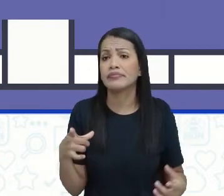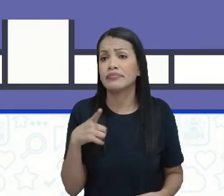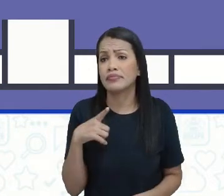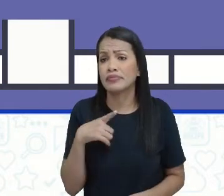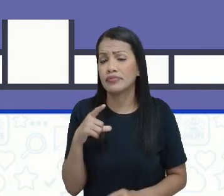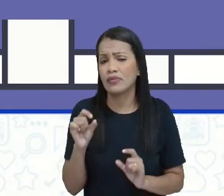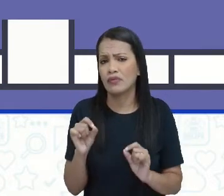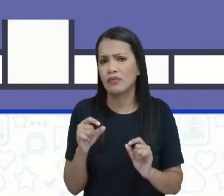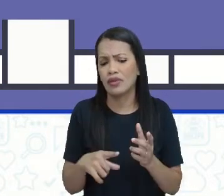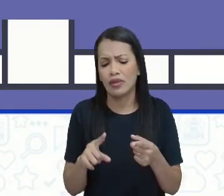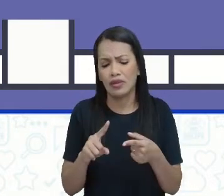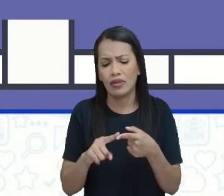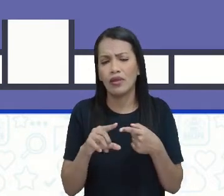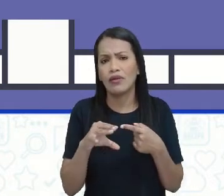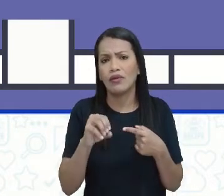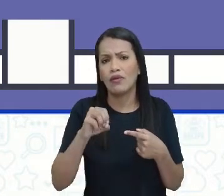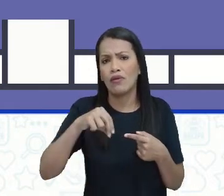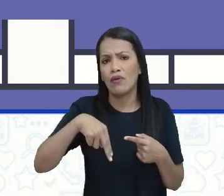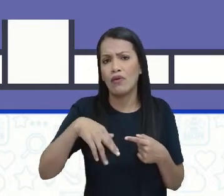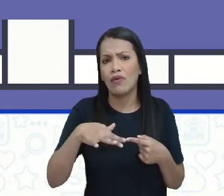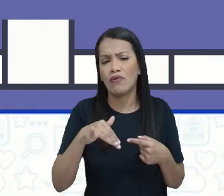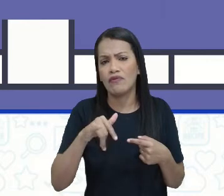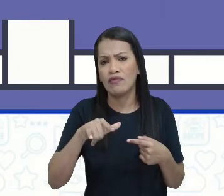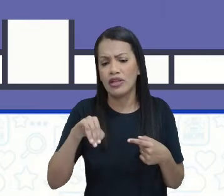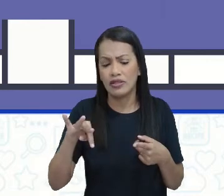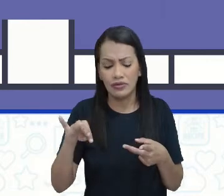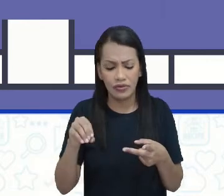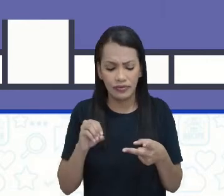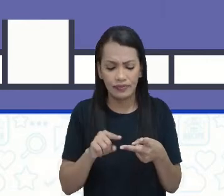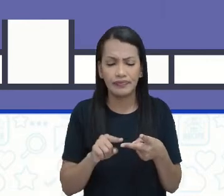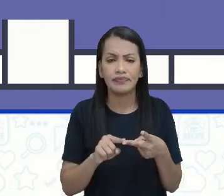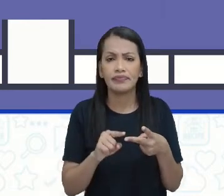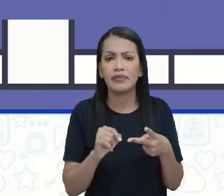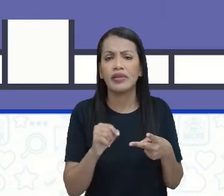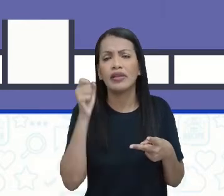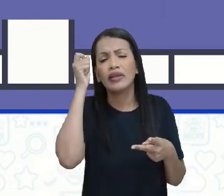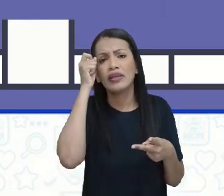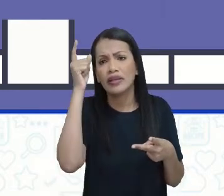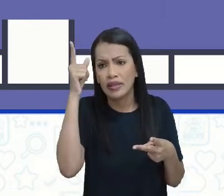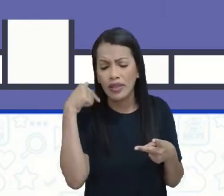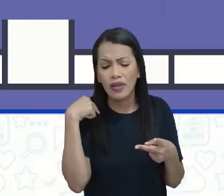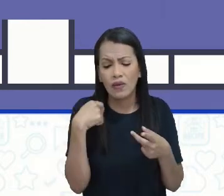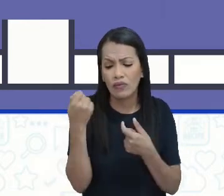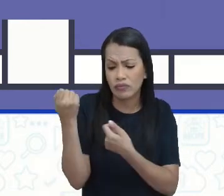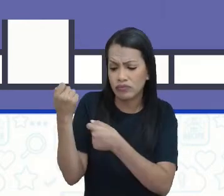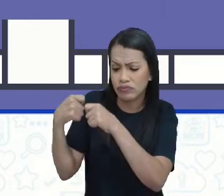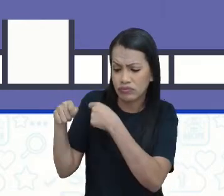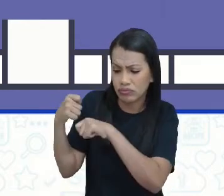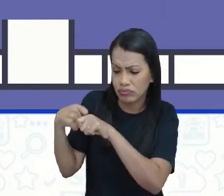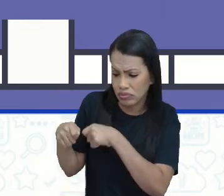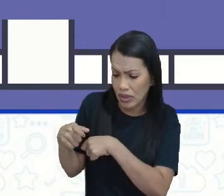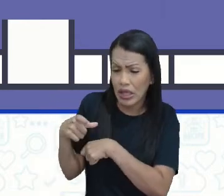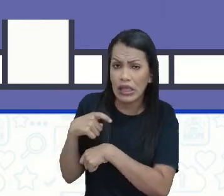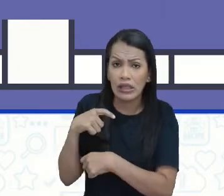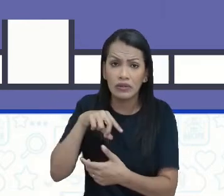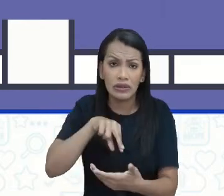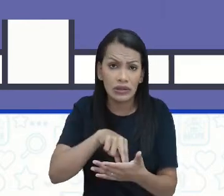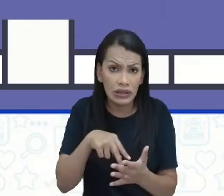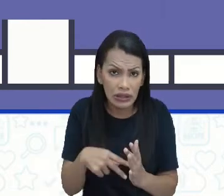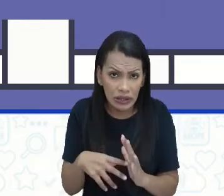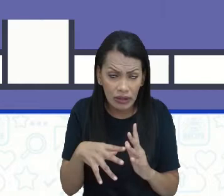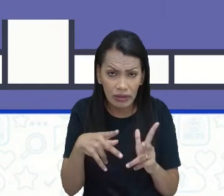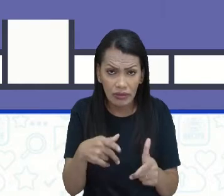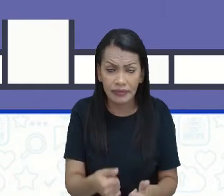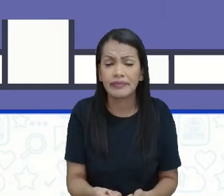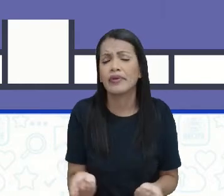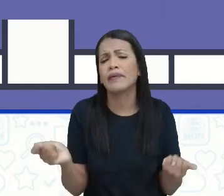os conflitos, como as ideias, os caminhos de cada personagem, e eu vou tecendo isso para que ele faça sentido como um todo.